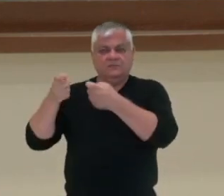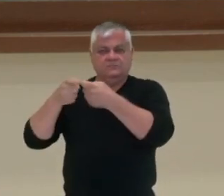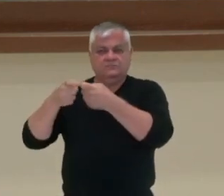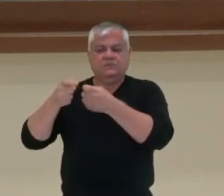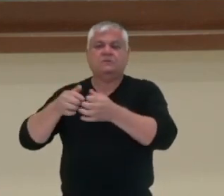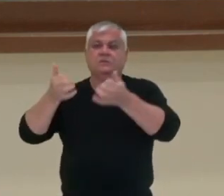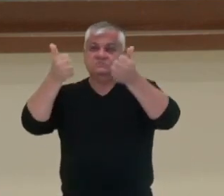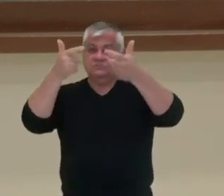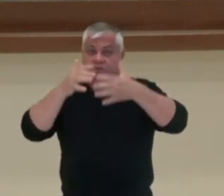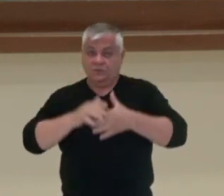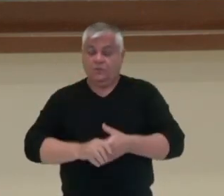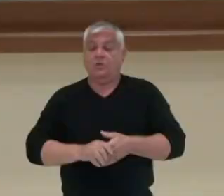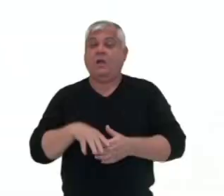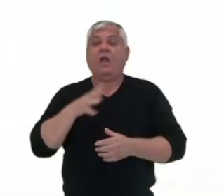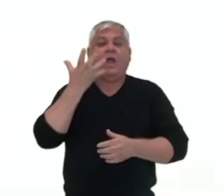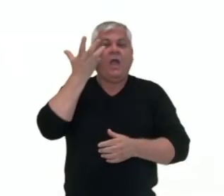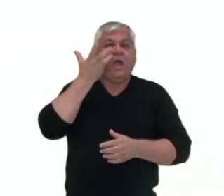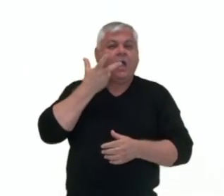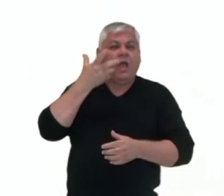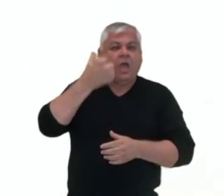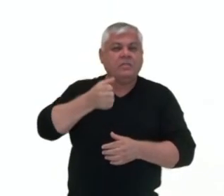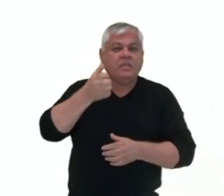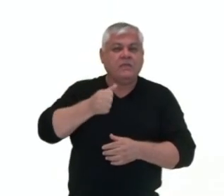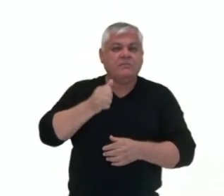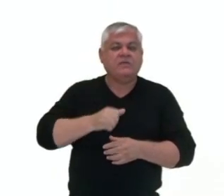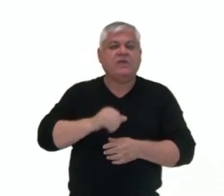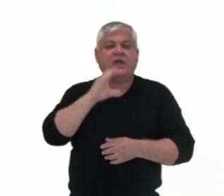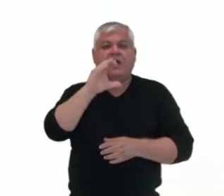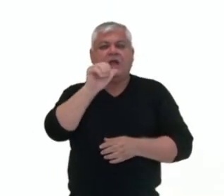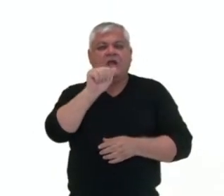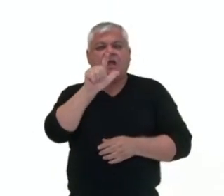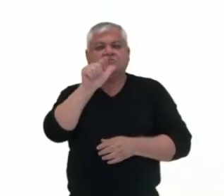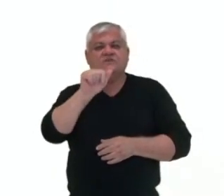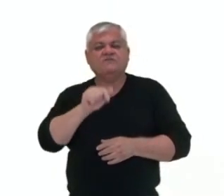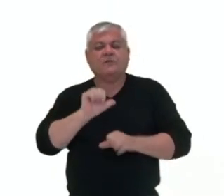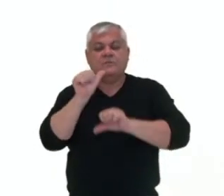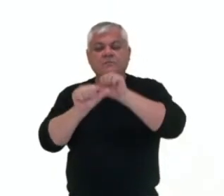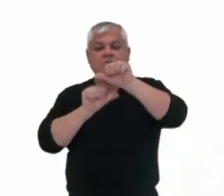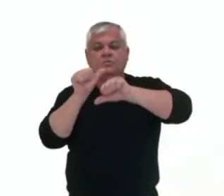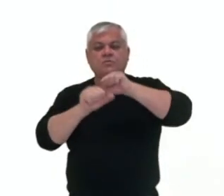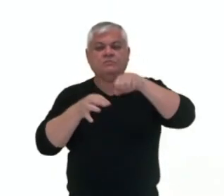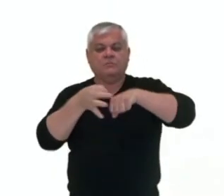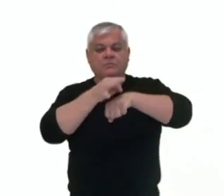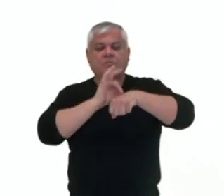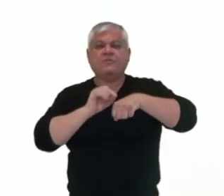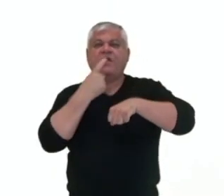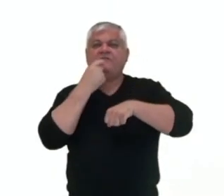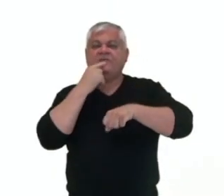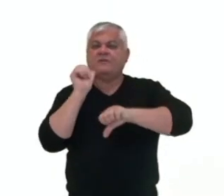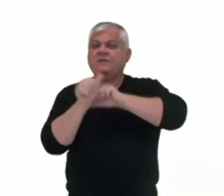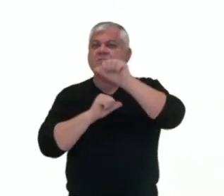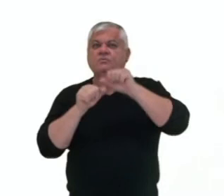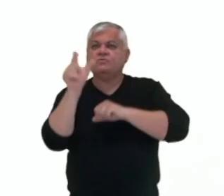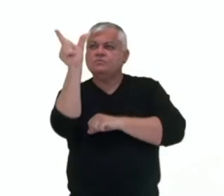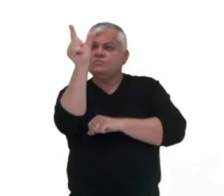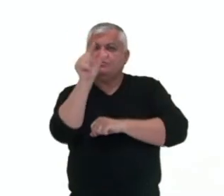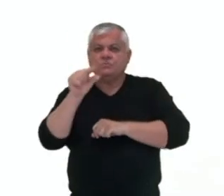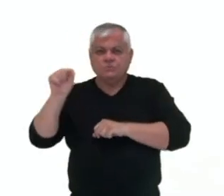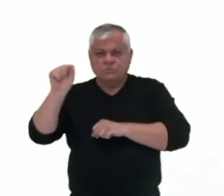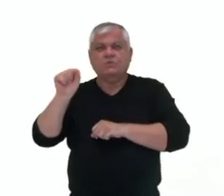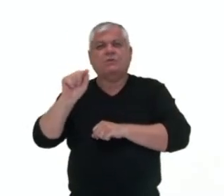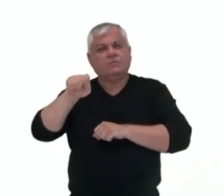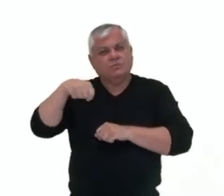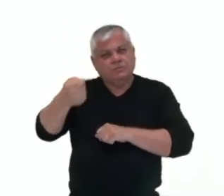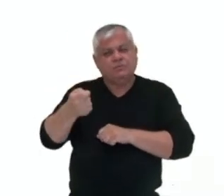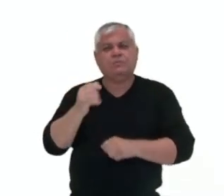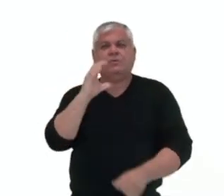anemia falciforme é caracterizada pela alteração nos glóbulos vermelhos do sangue, tornando-os parecidos com uma foice, daí o nome